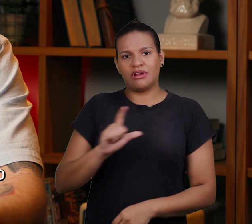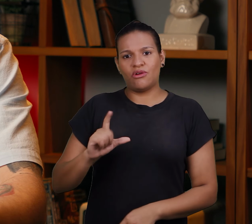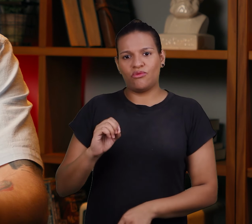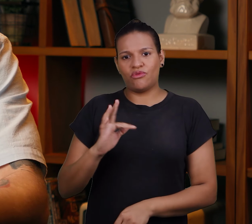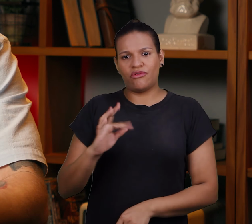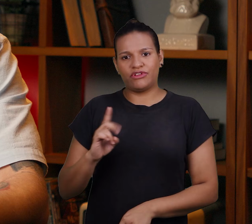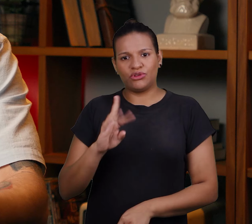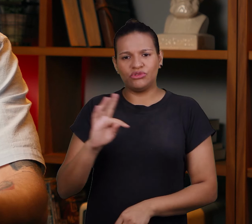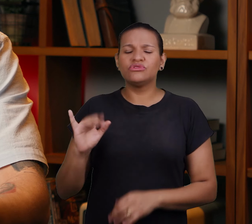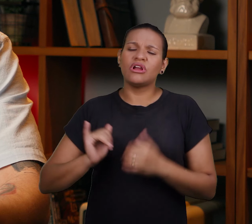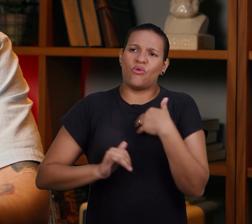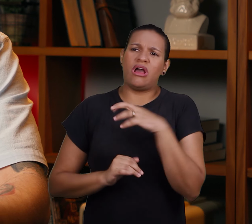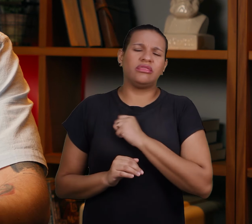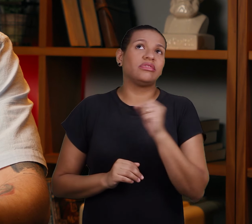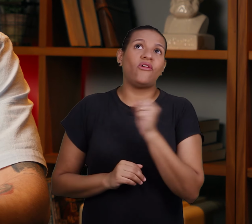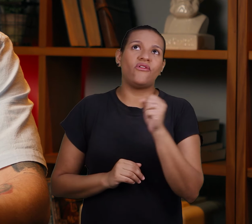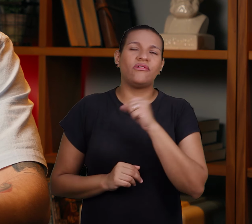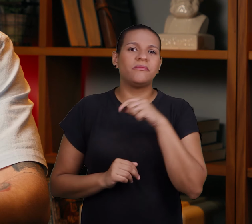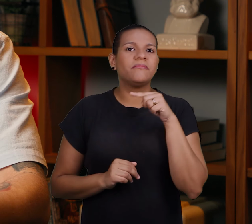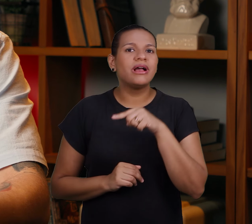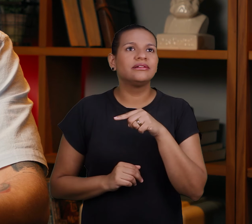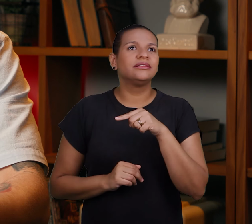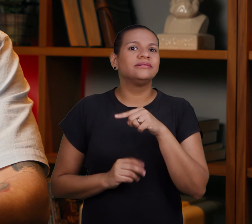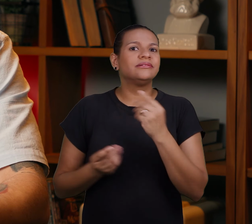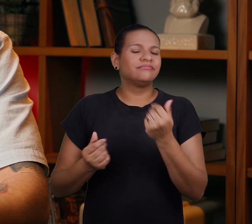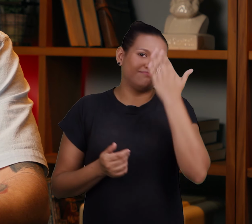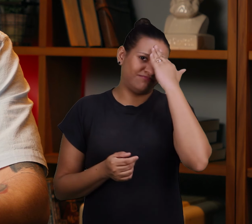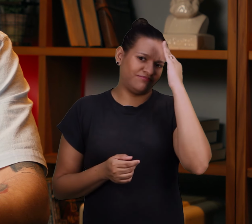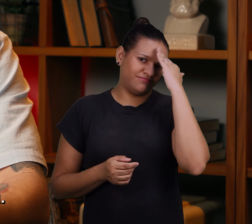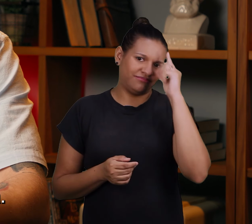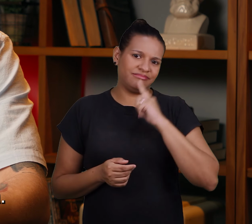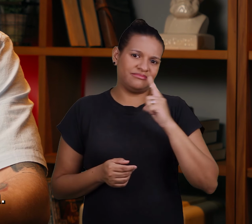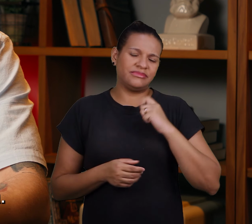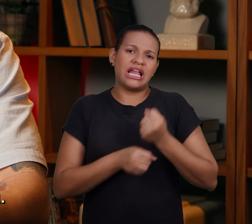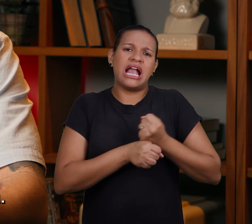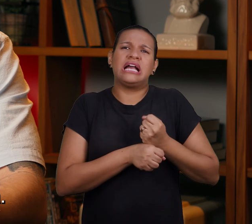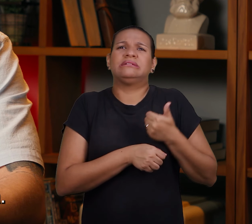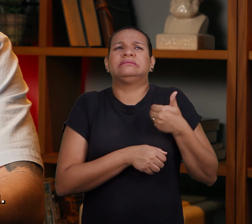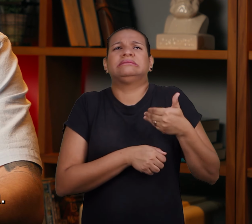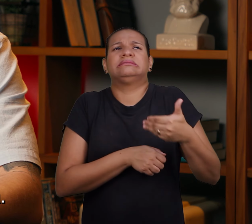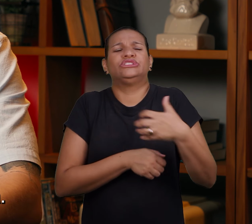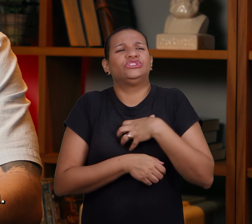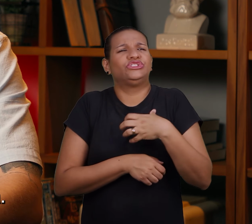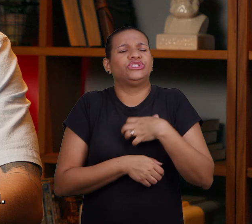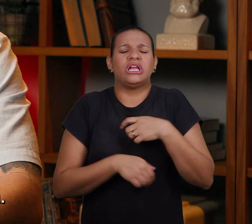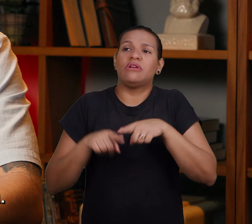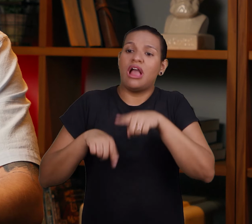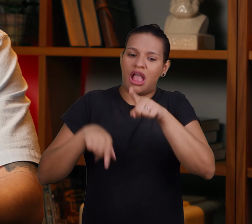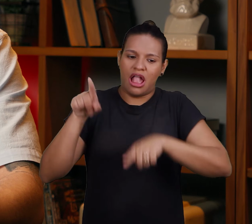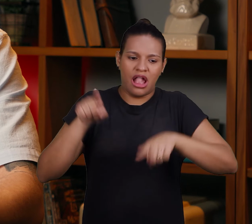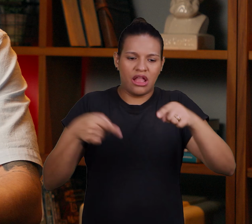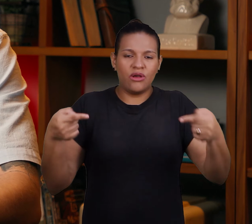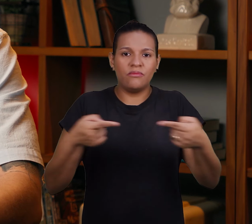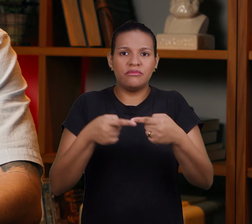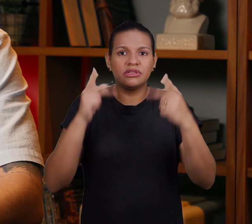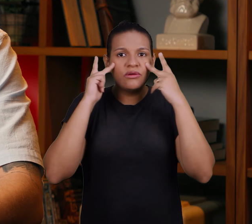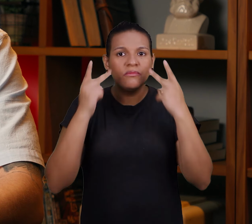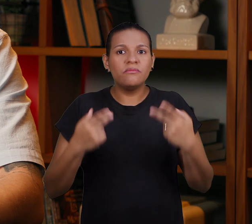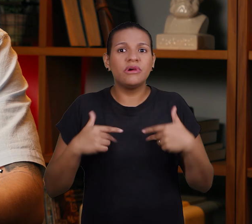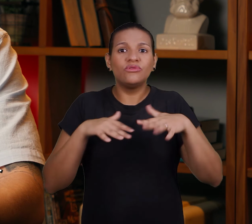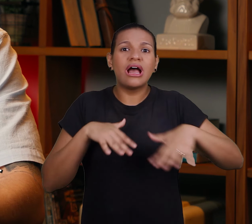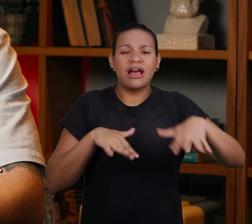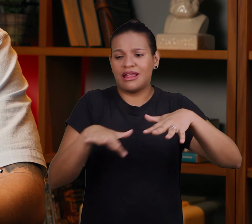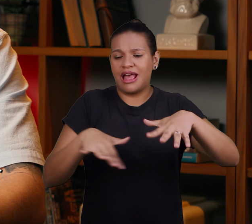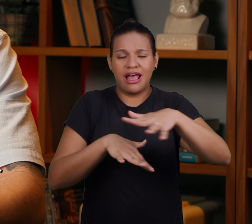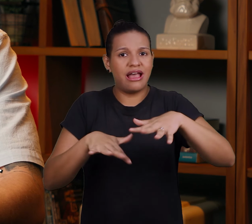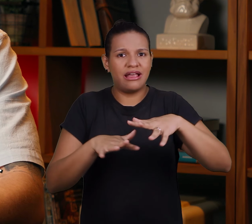Duty. Eu mesmo adoro. Só que temos que entender que isso acontece em todos os ramos da produção humana. E não é por coincidência.